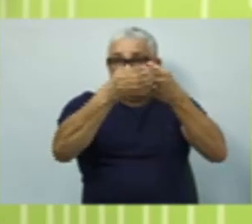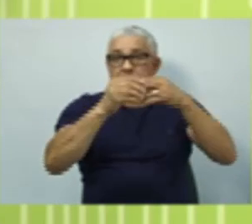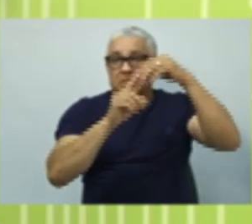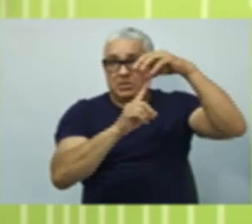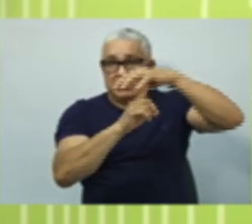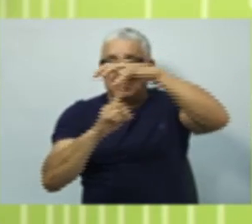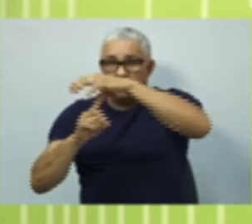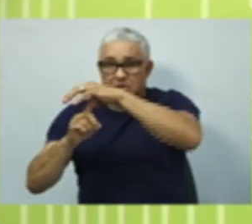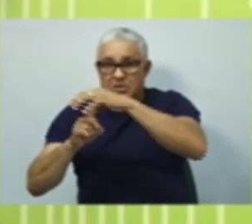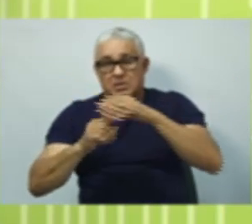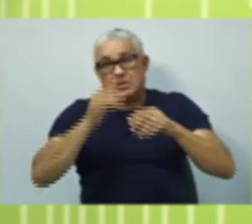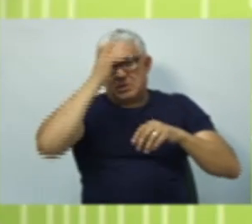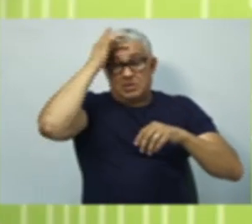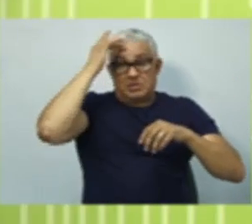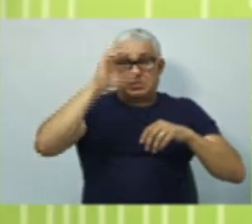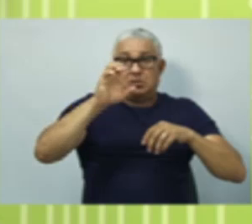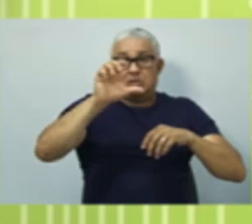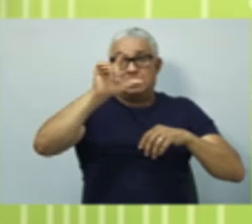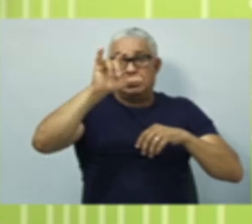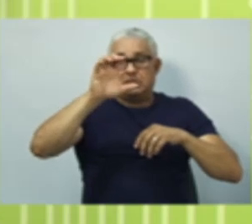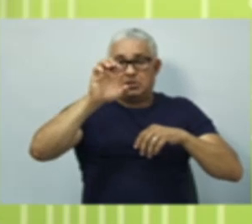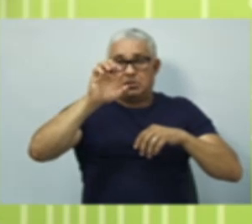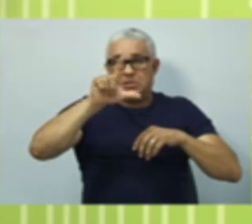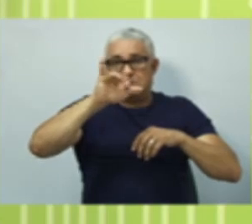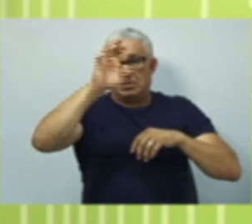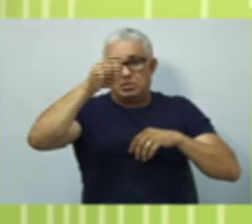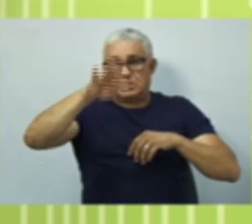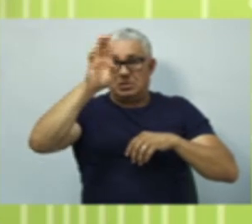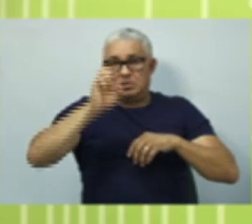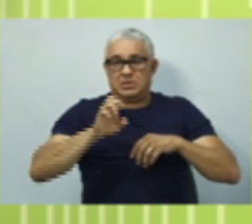Então, ele elimina essa parte do setor